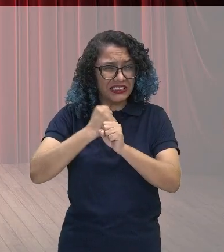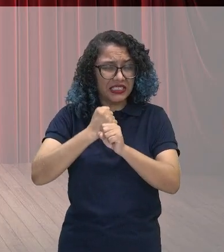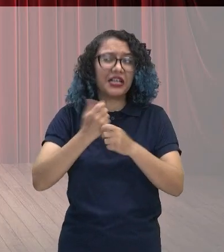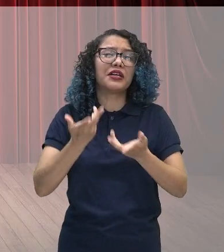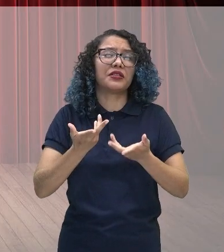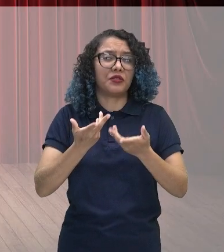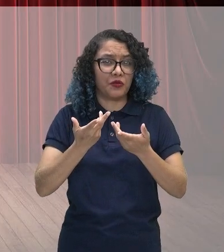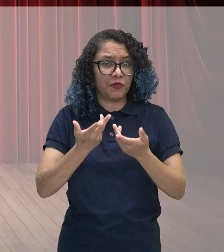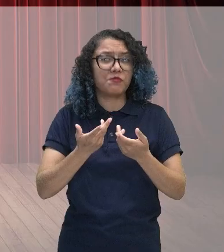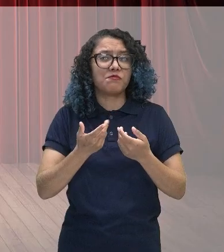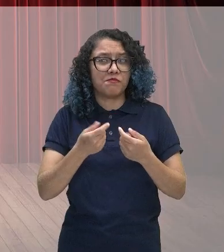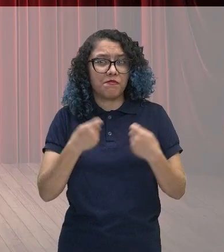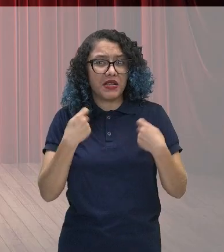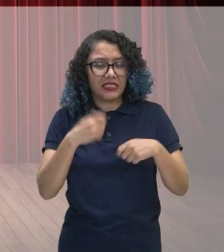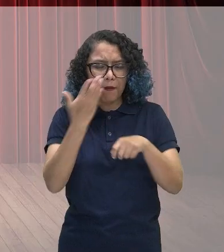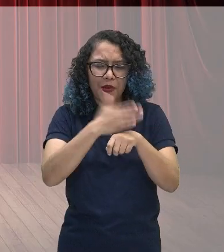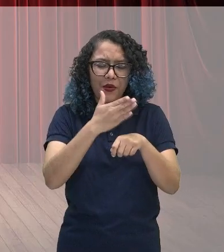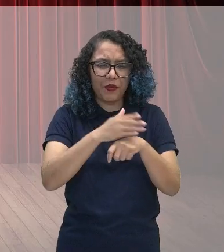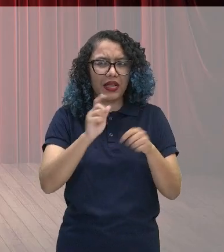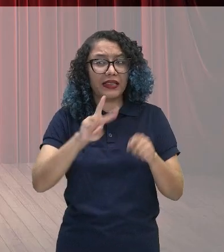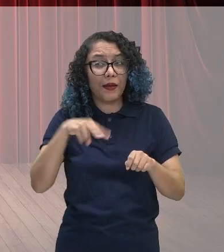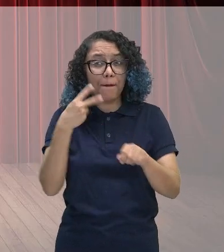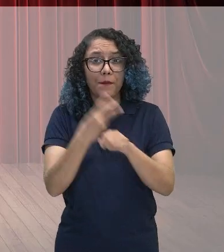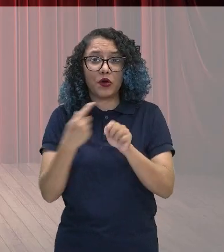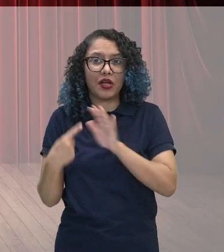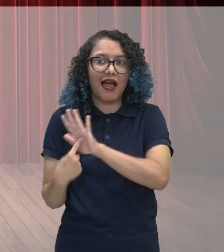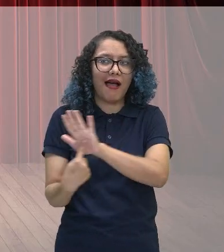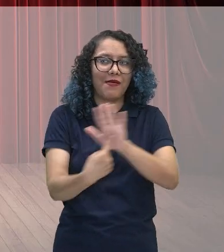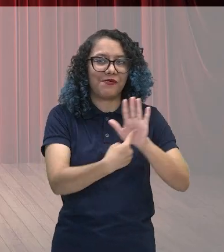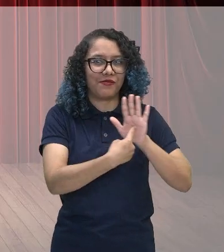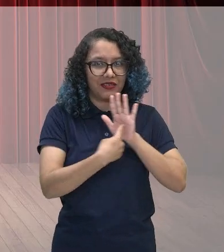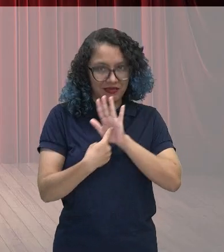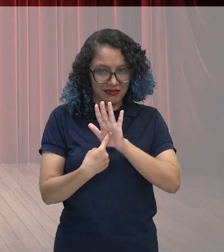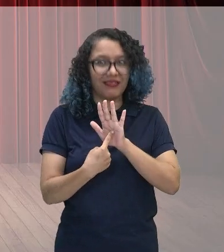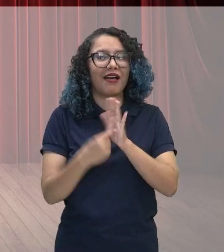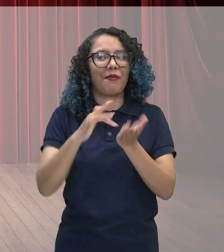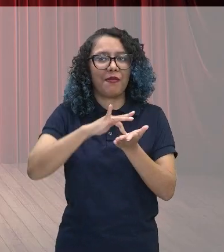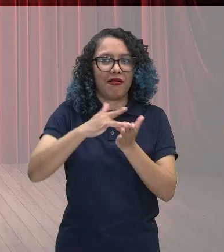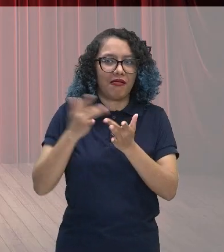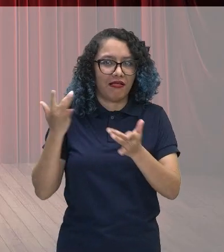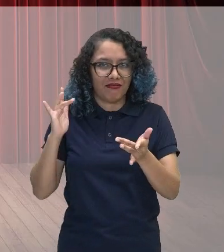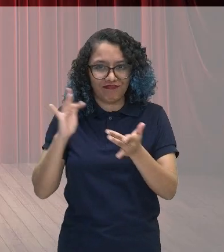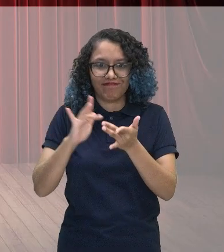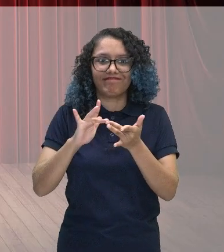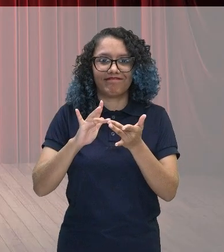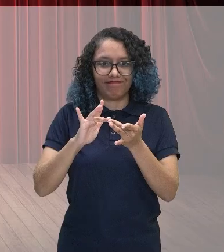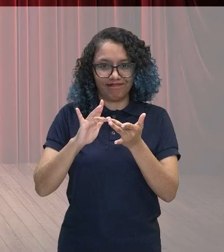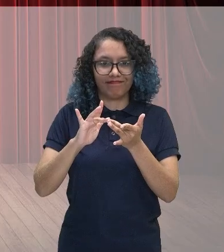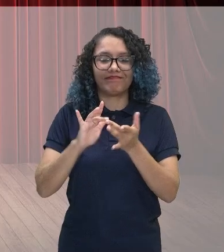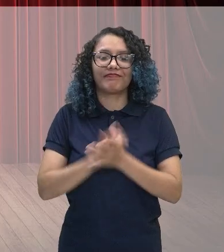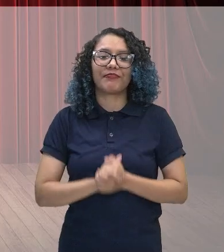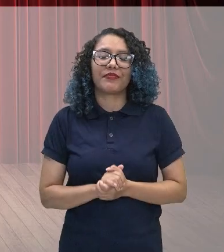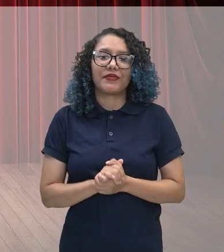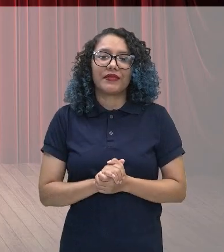no espetáculo de balé clássico. Já na dança